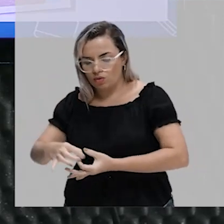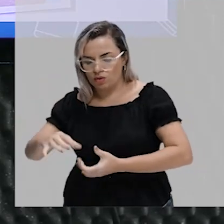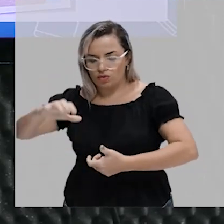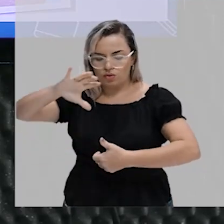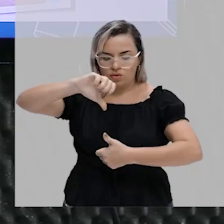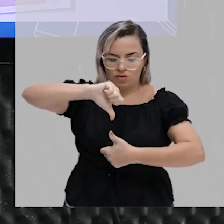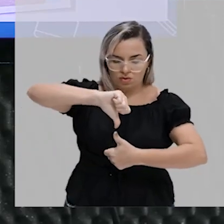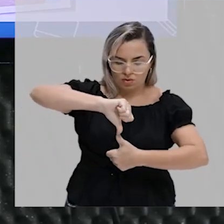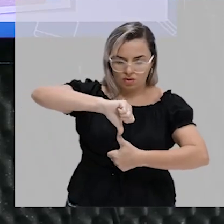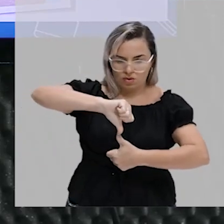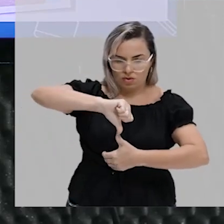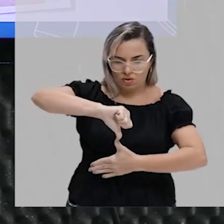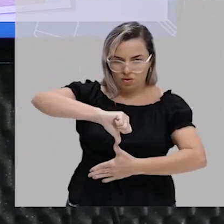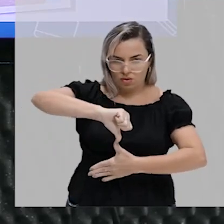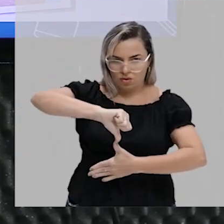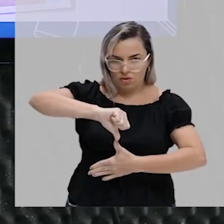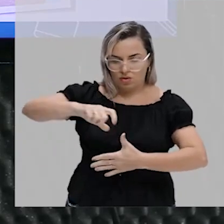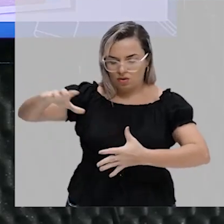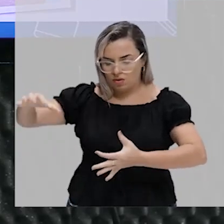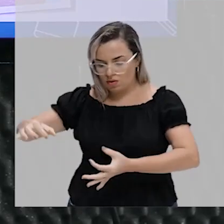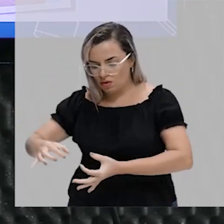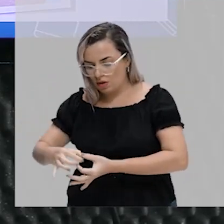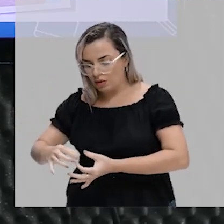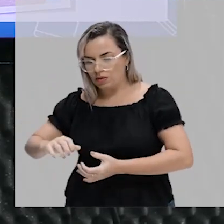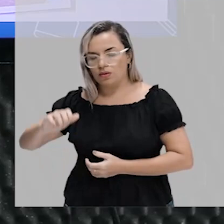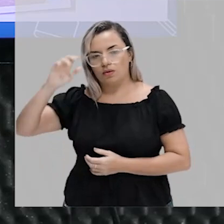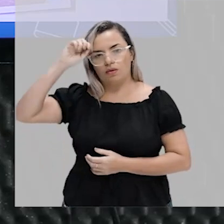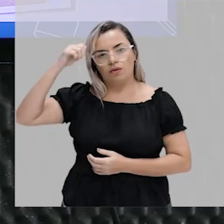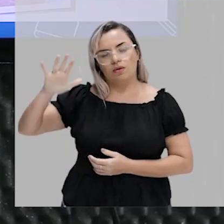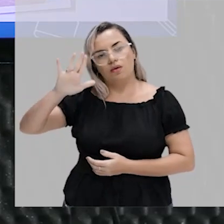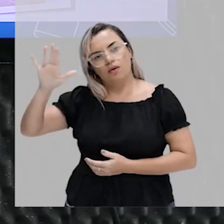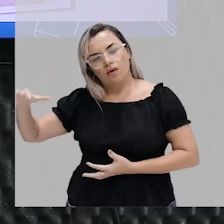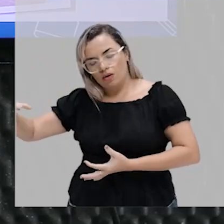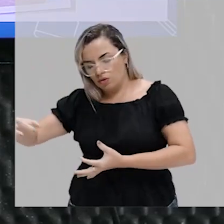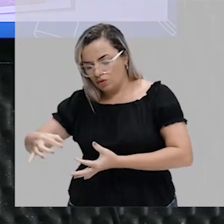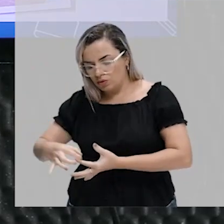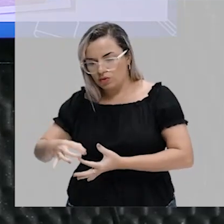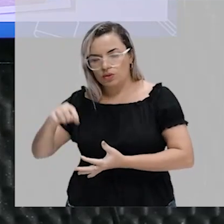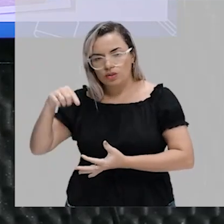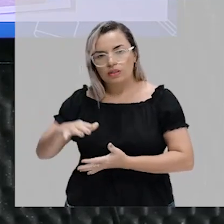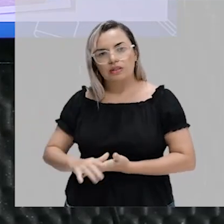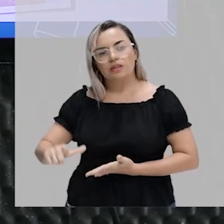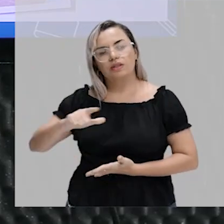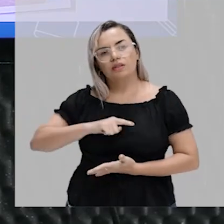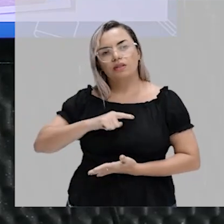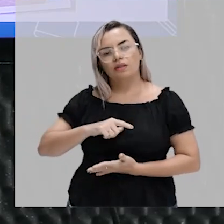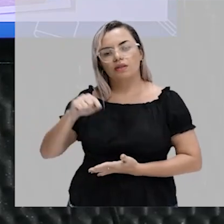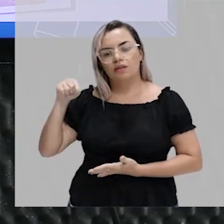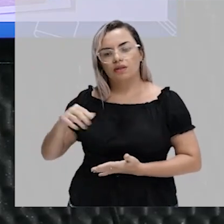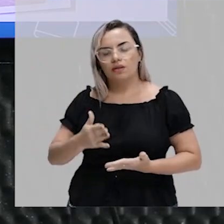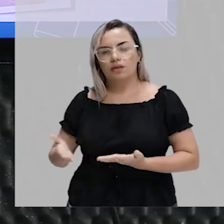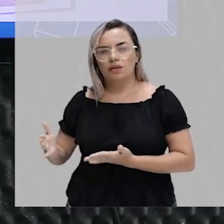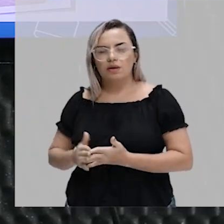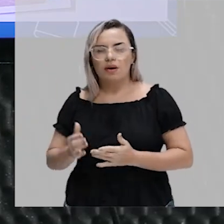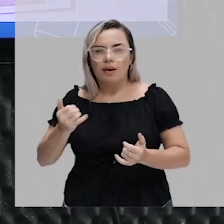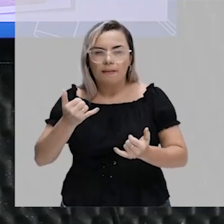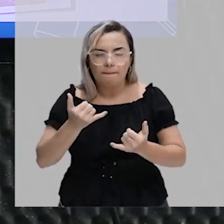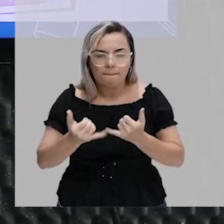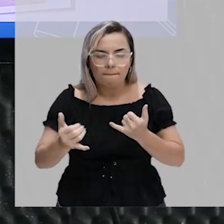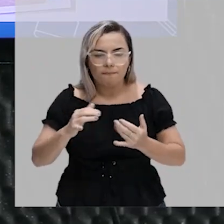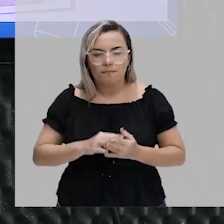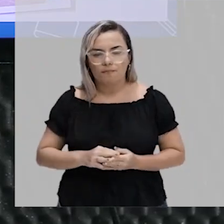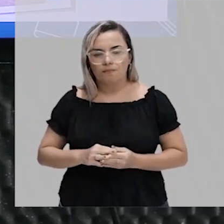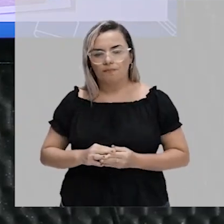dois teria existido. Então, esse seria o argumento morfológico. As semelhanças dos encaixes entre as